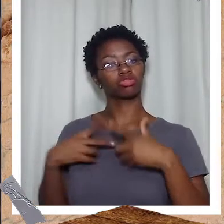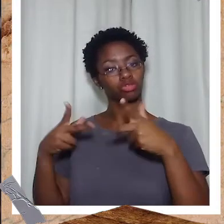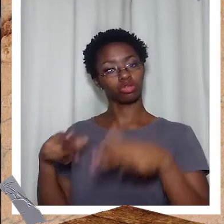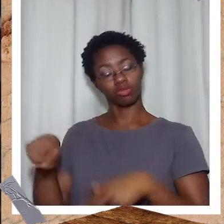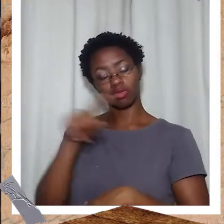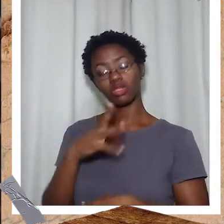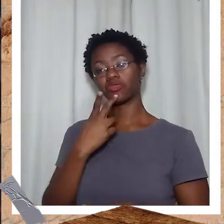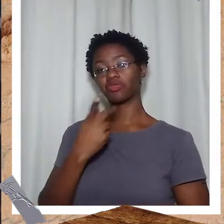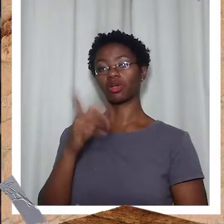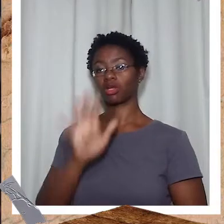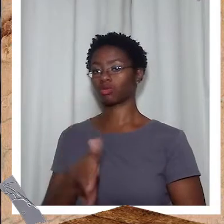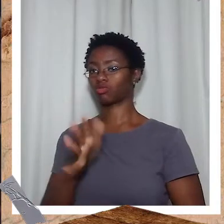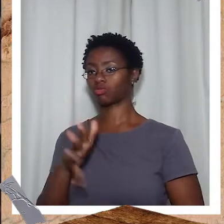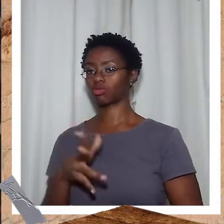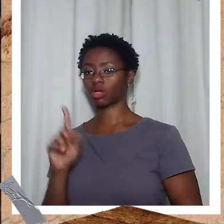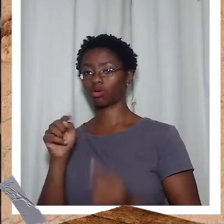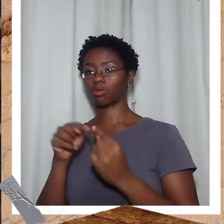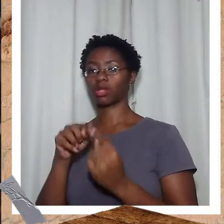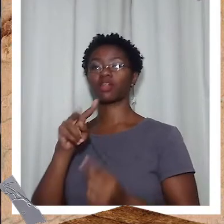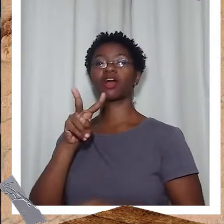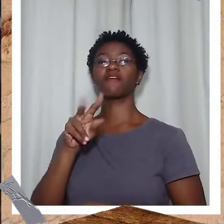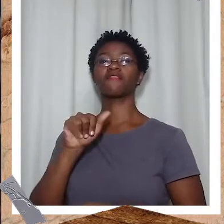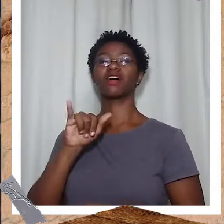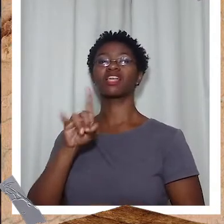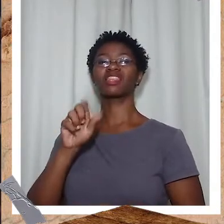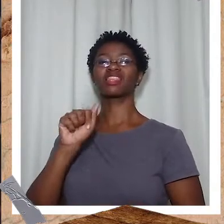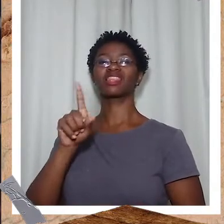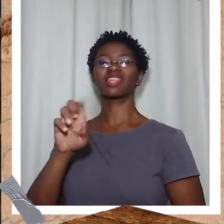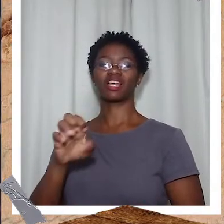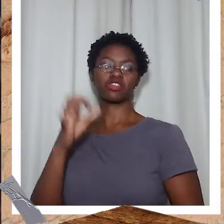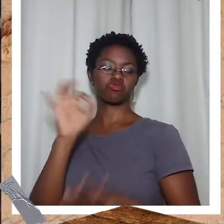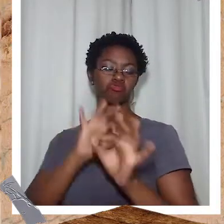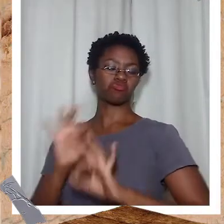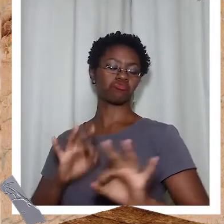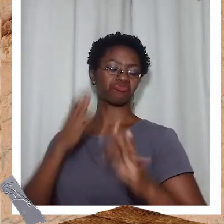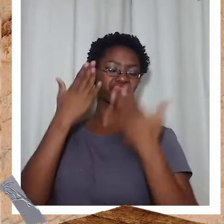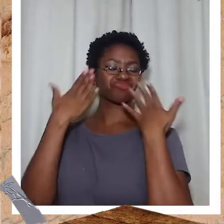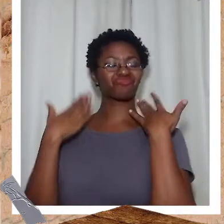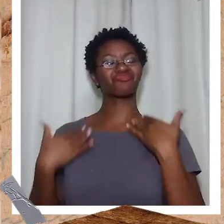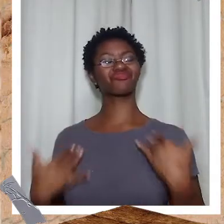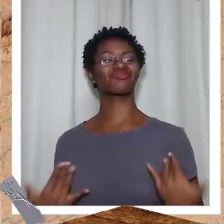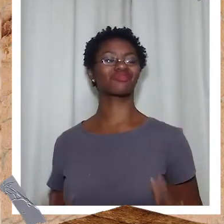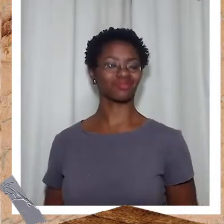disseram, quando falaram da vaidade dela, né?